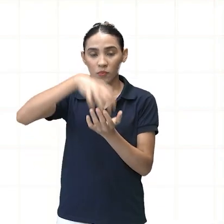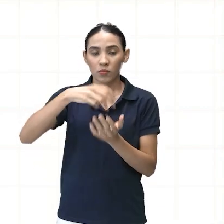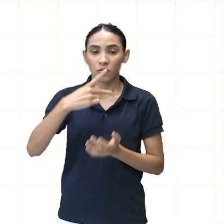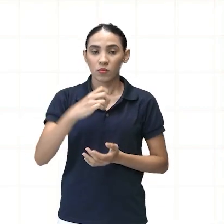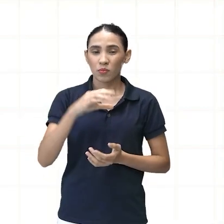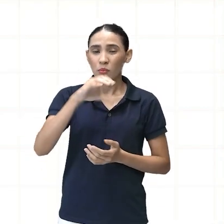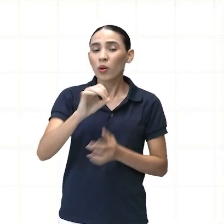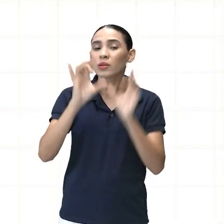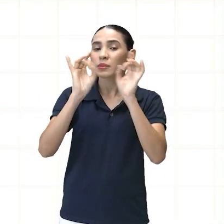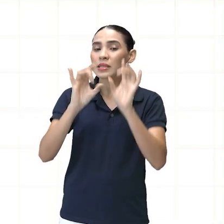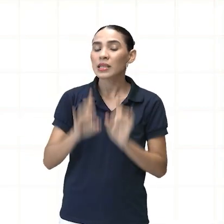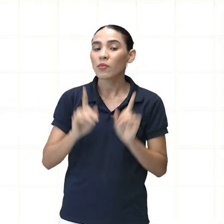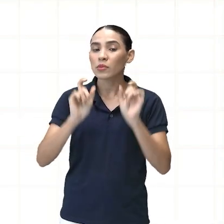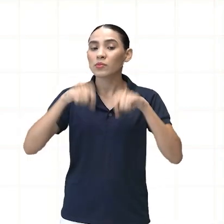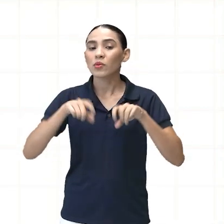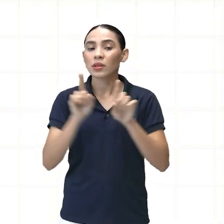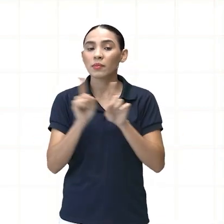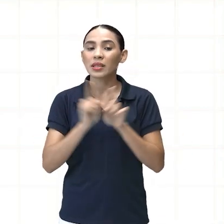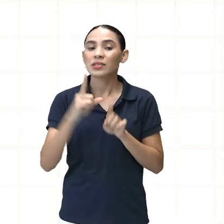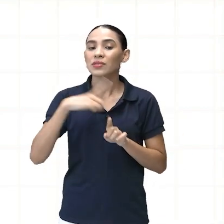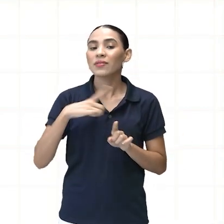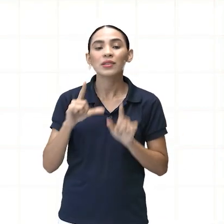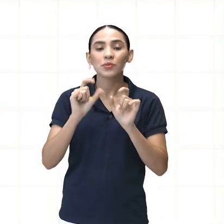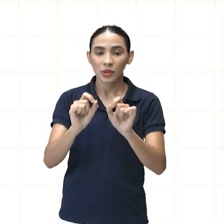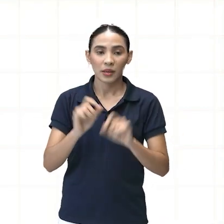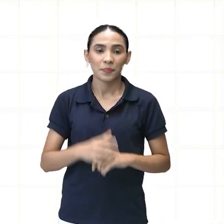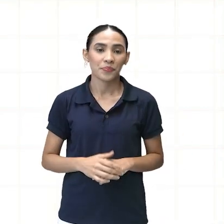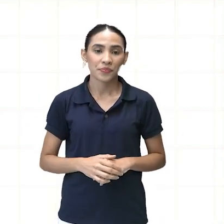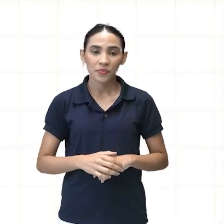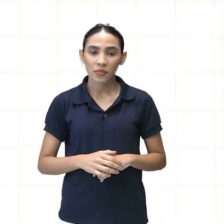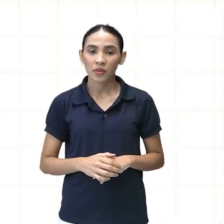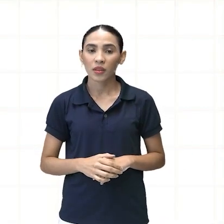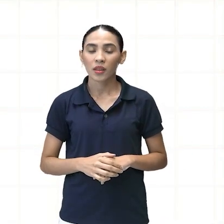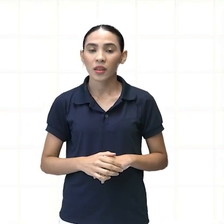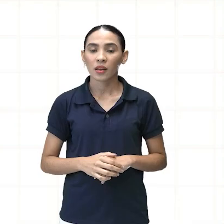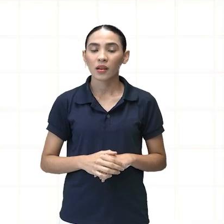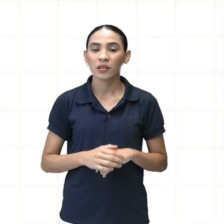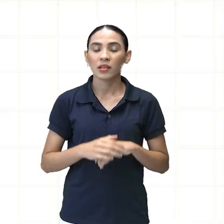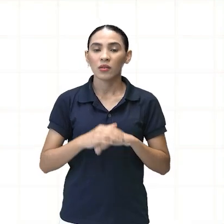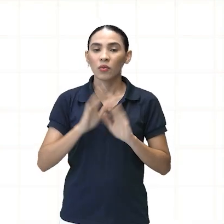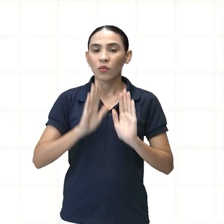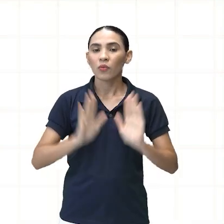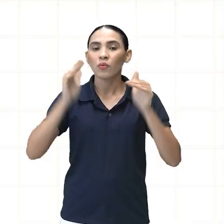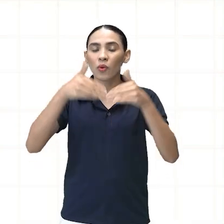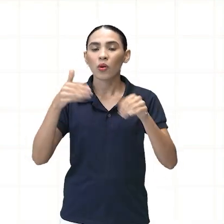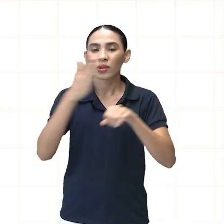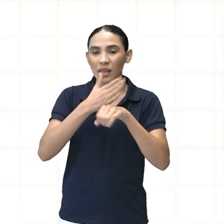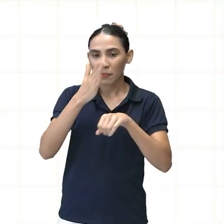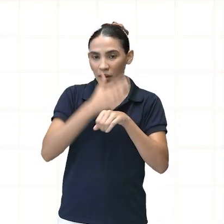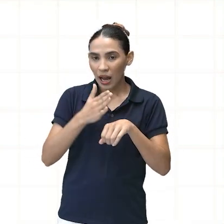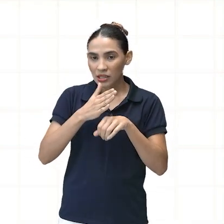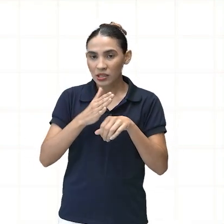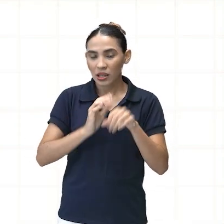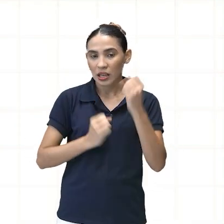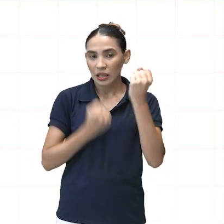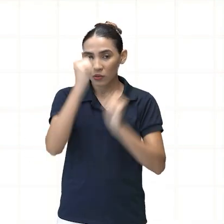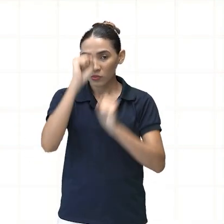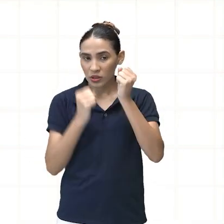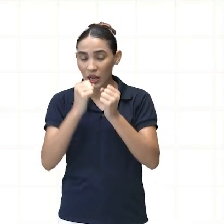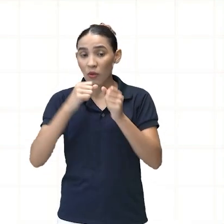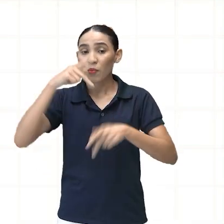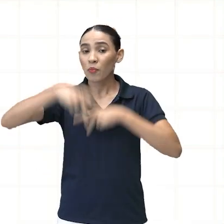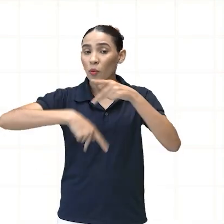Manaus, em especial, possibilitou que a gente tivesse ali uma concentração da atividade industrial